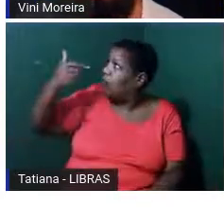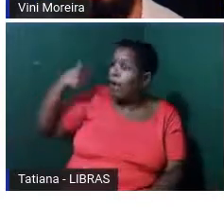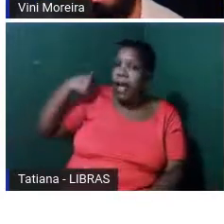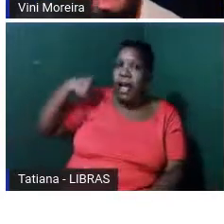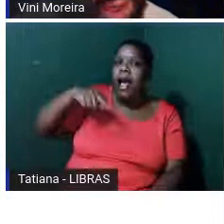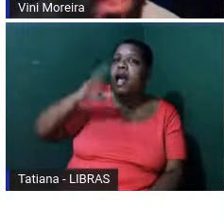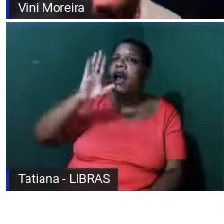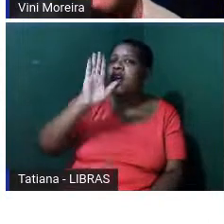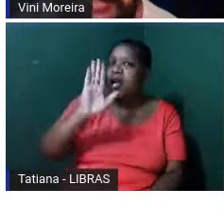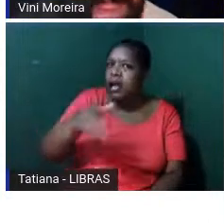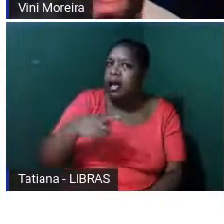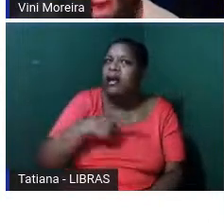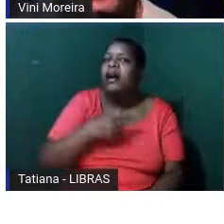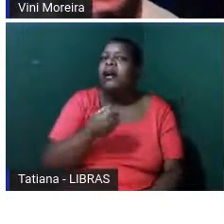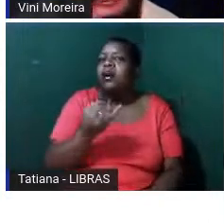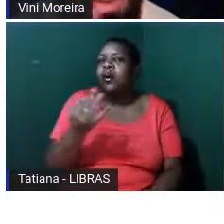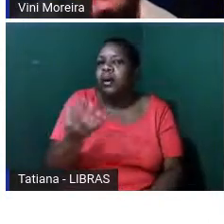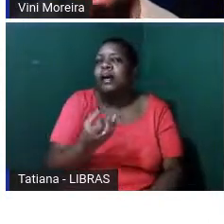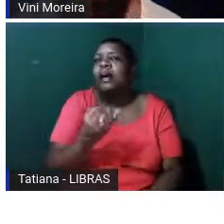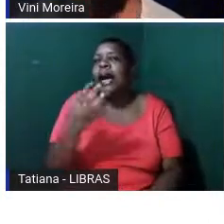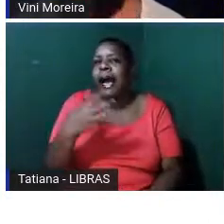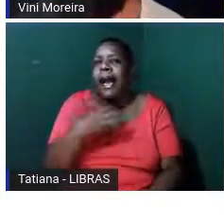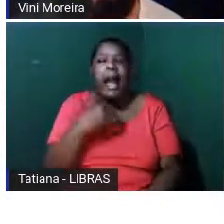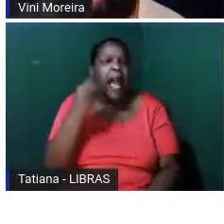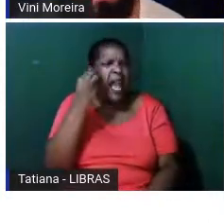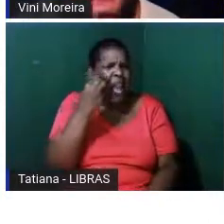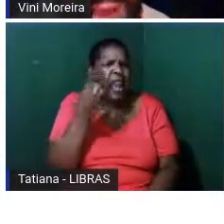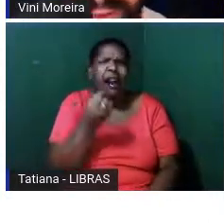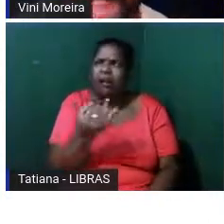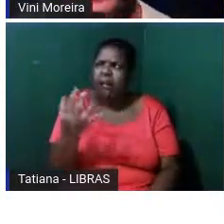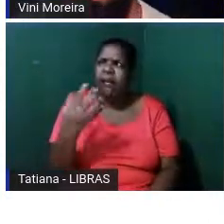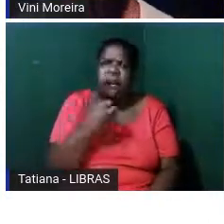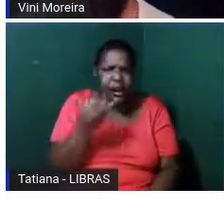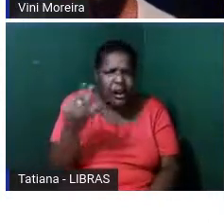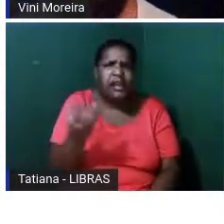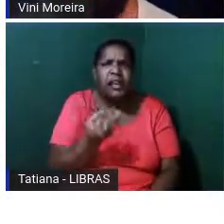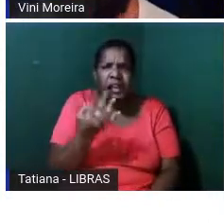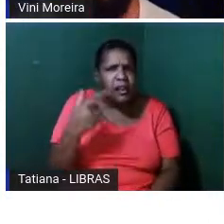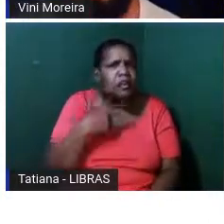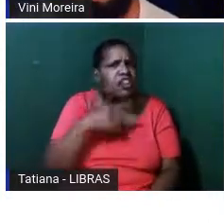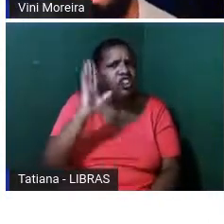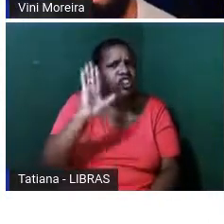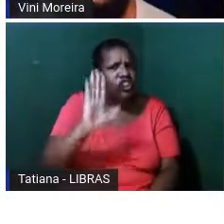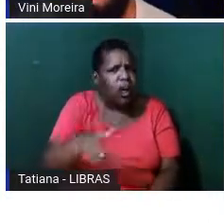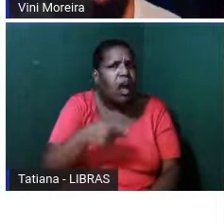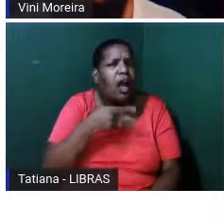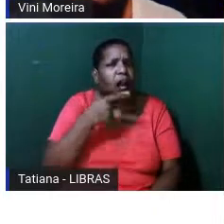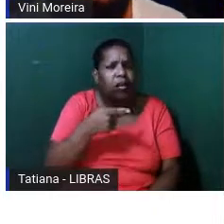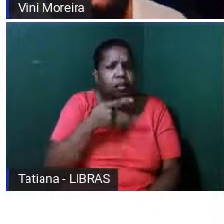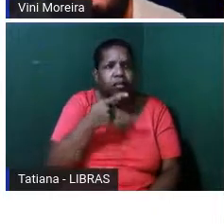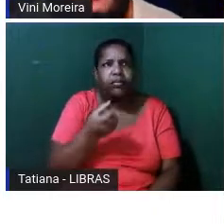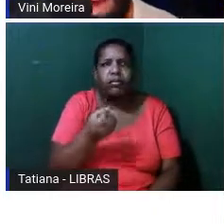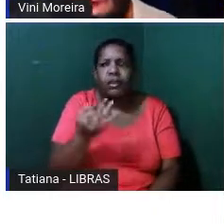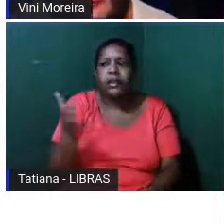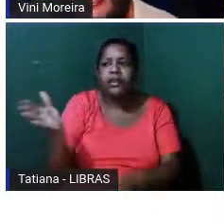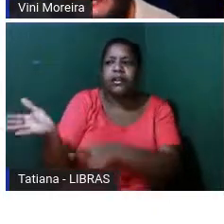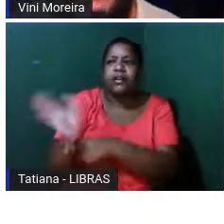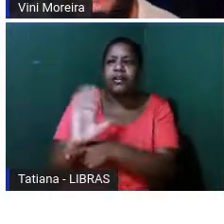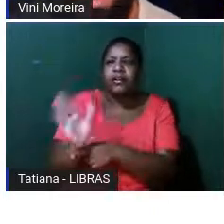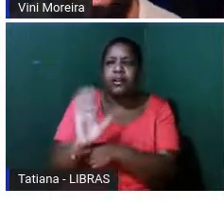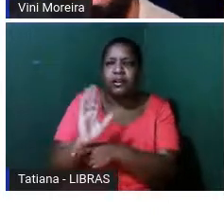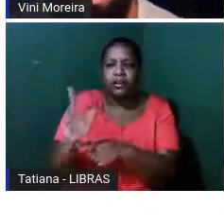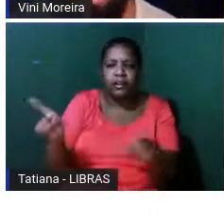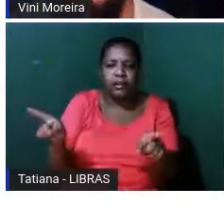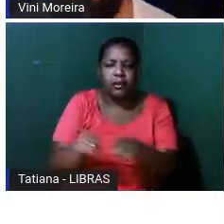fizeram um vários e vários e vários testes várias e várias e várias vários filmes foram feitos